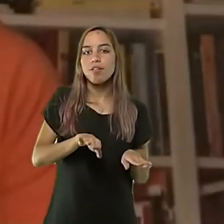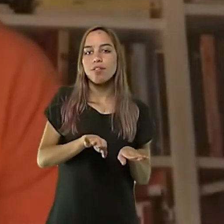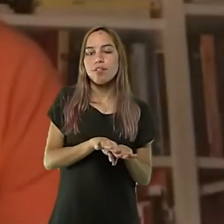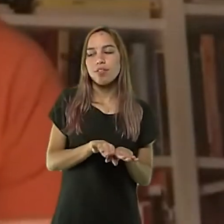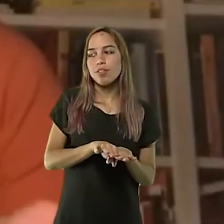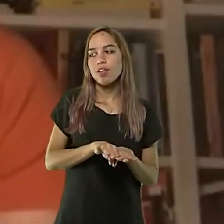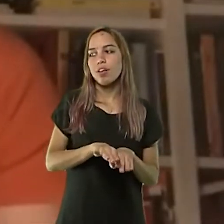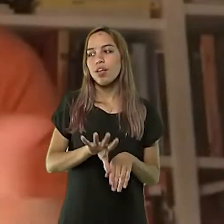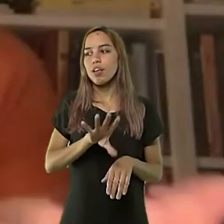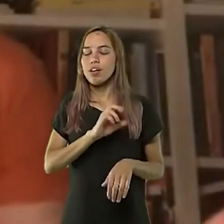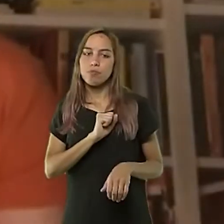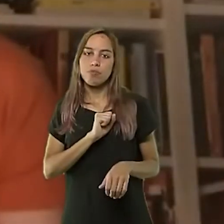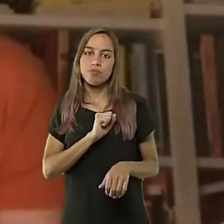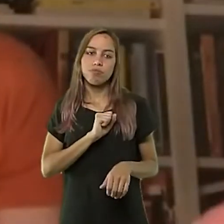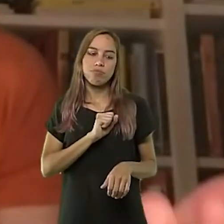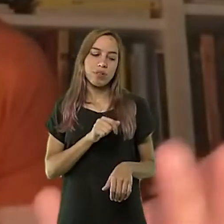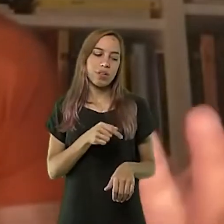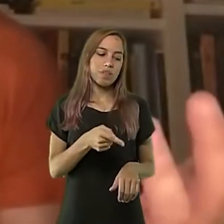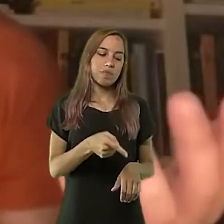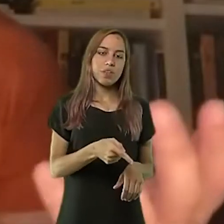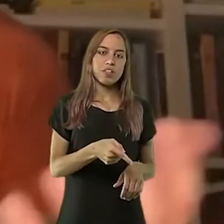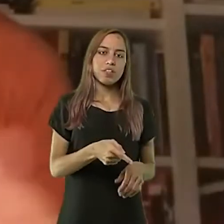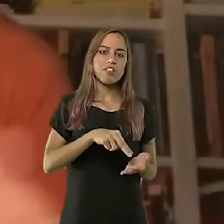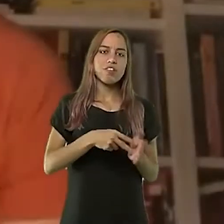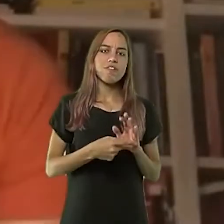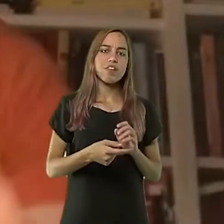porque há objetos que nós perdemos